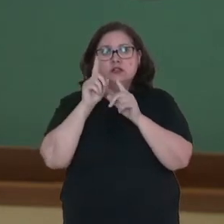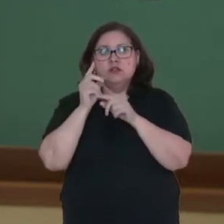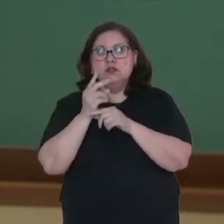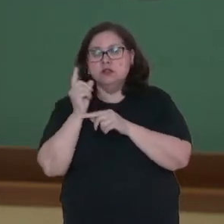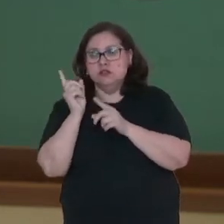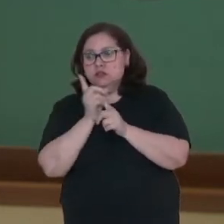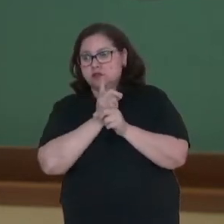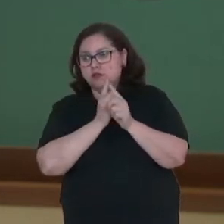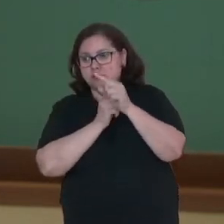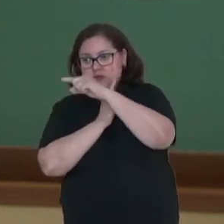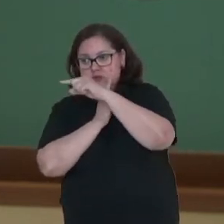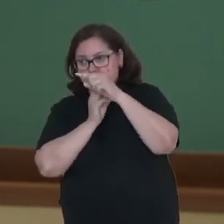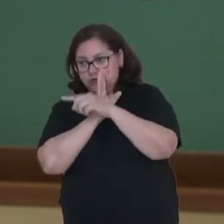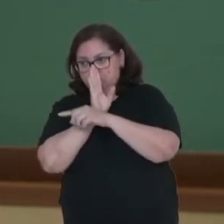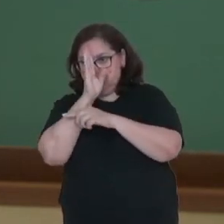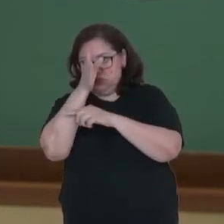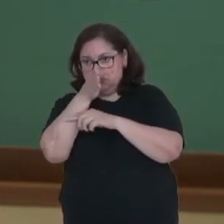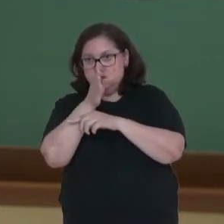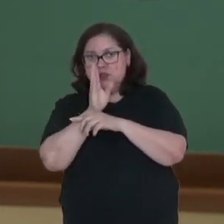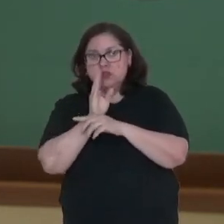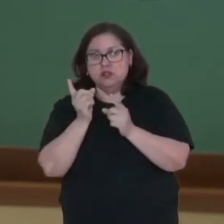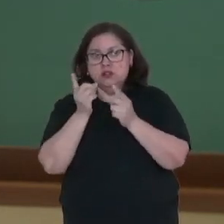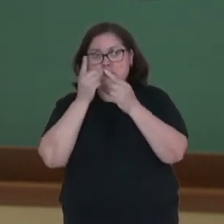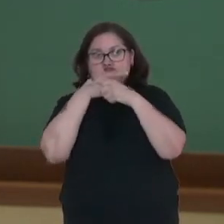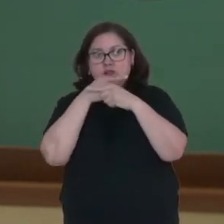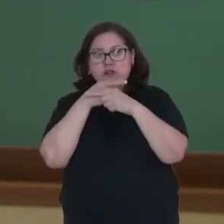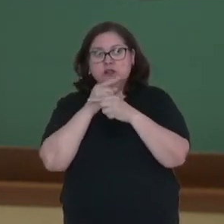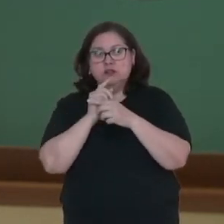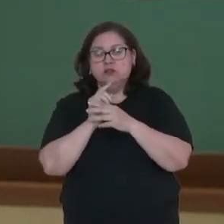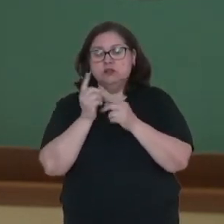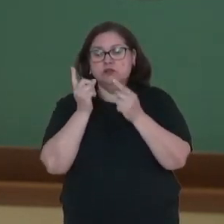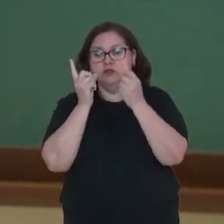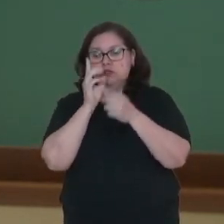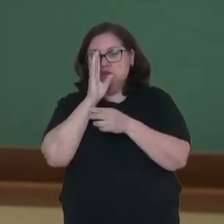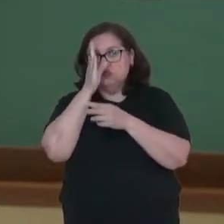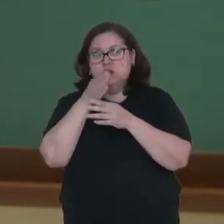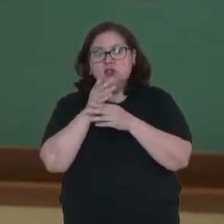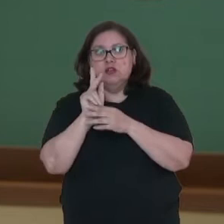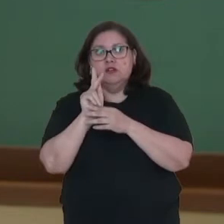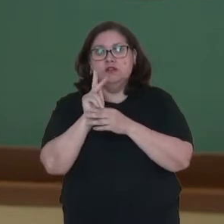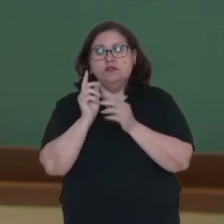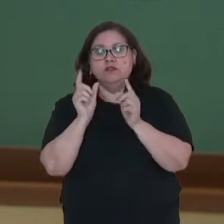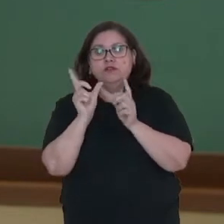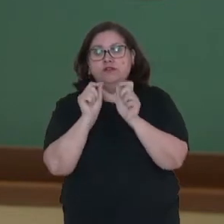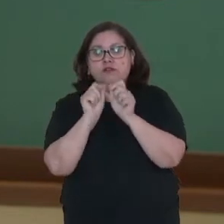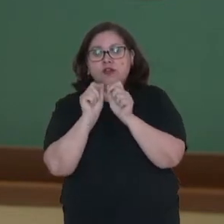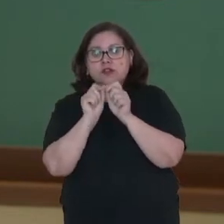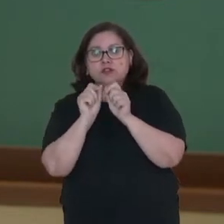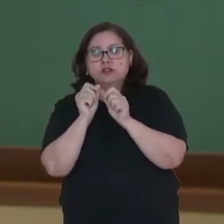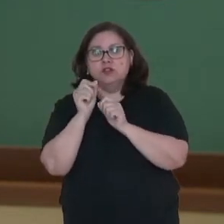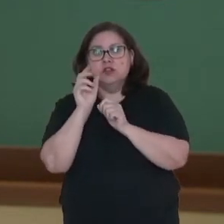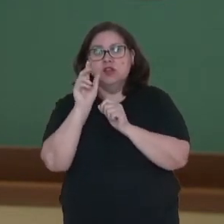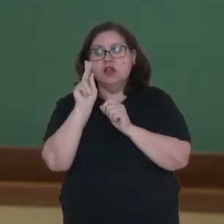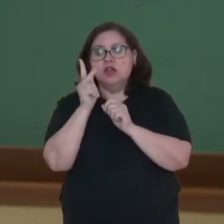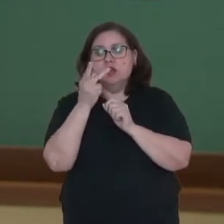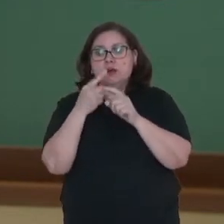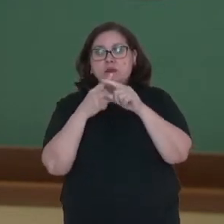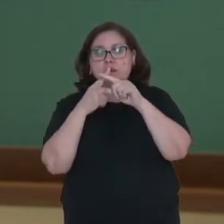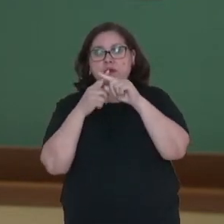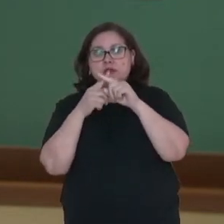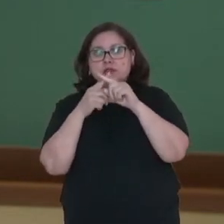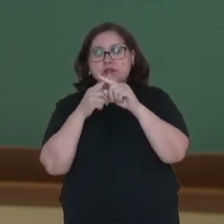e no sentido direto, no sentido inverso, no sentido direto, formando íons